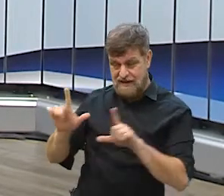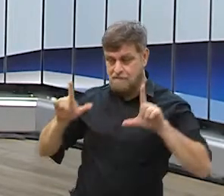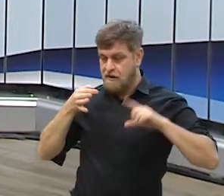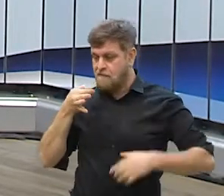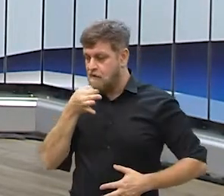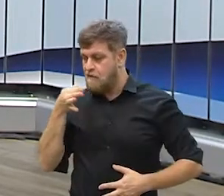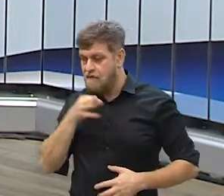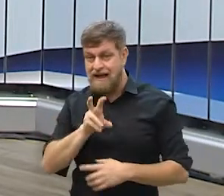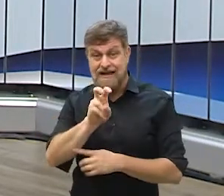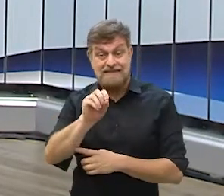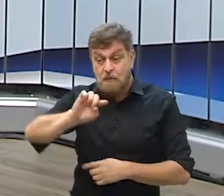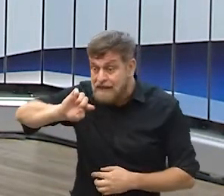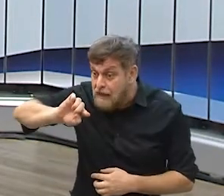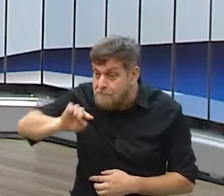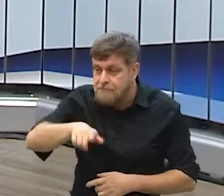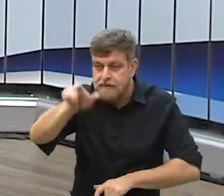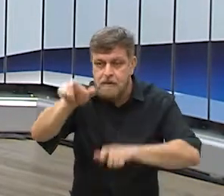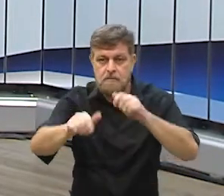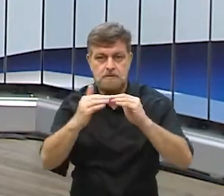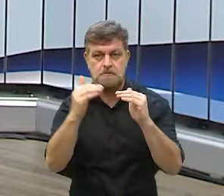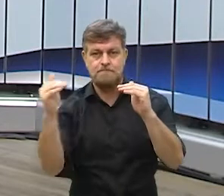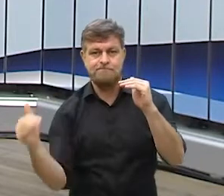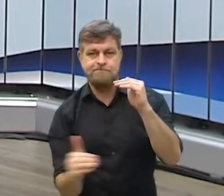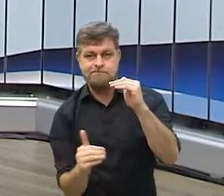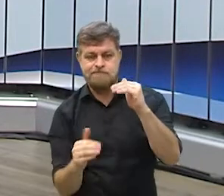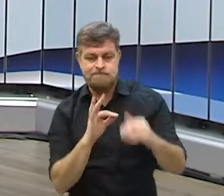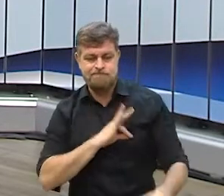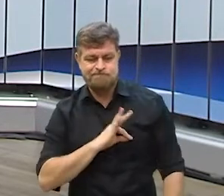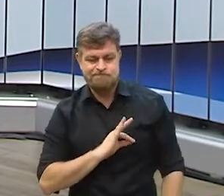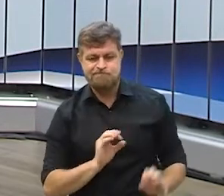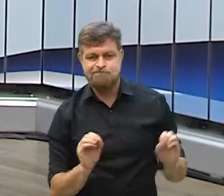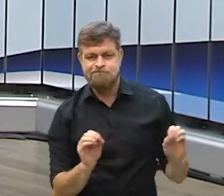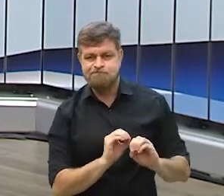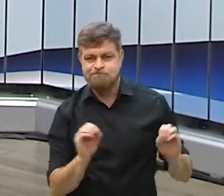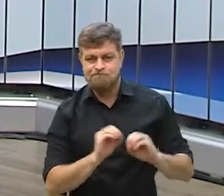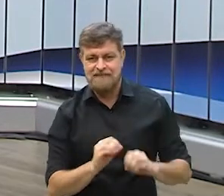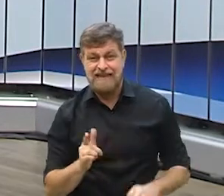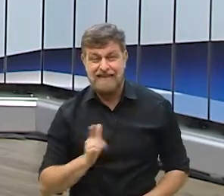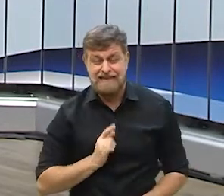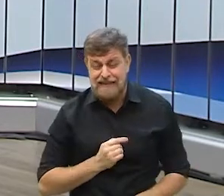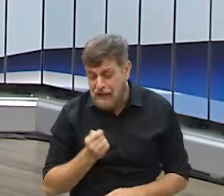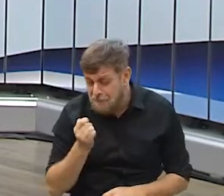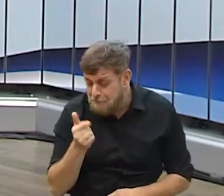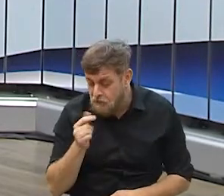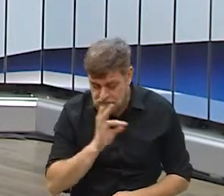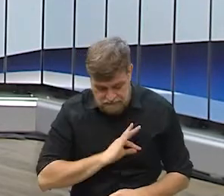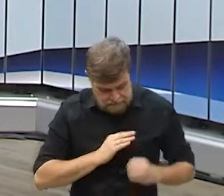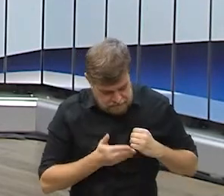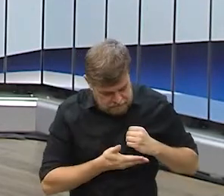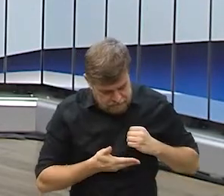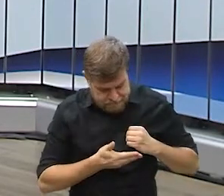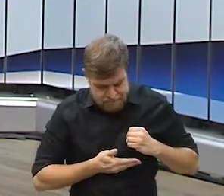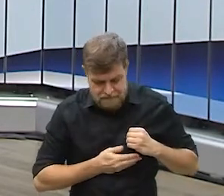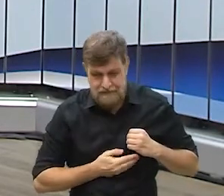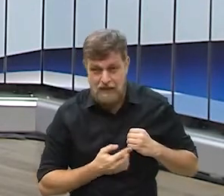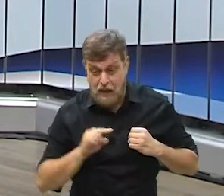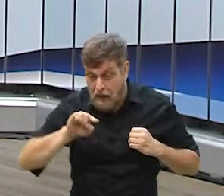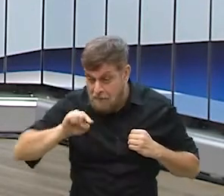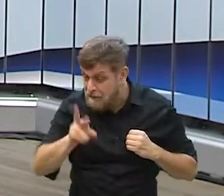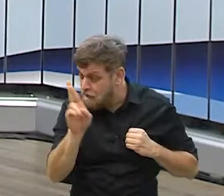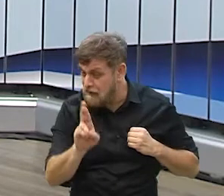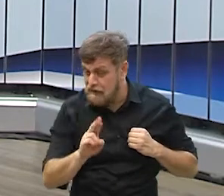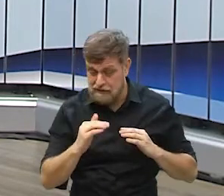mil pessoas estão em situação de vulnerabilidade, isto é, recebem menos do que um salário mínimo, menos de